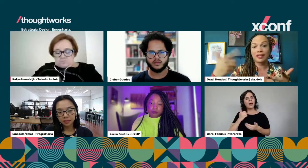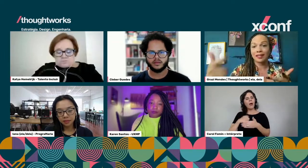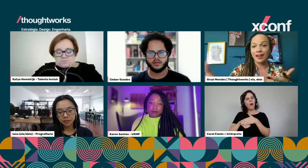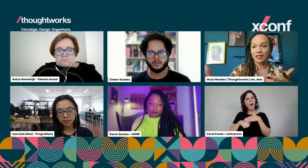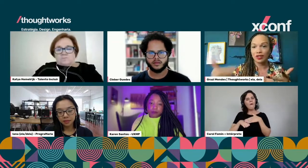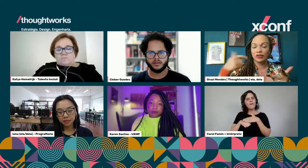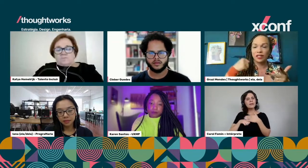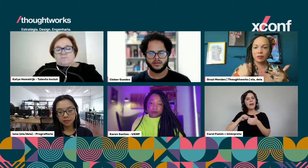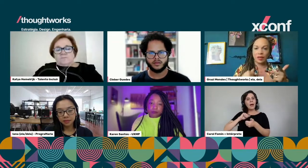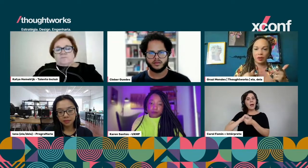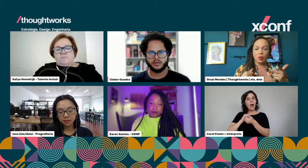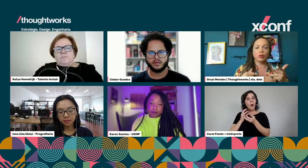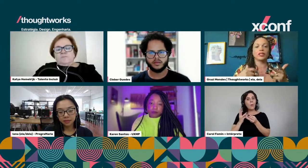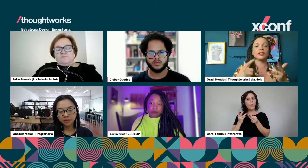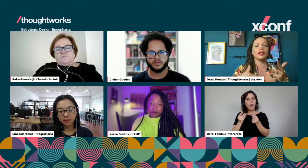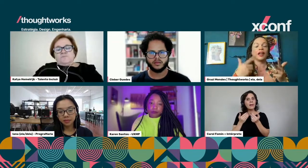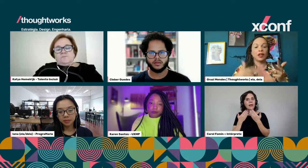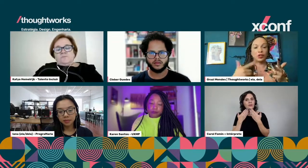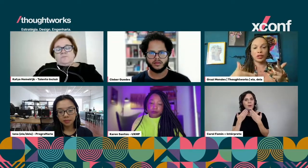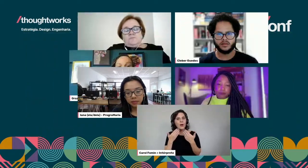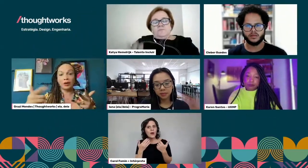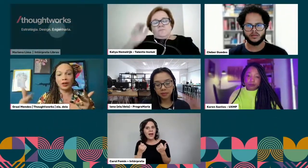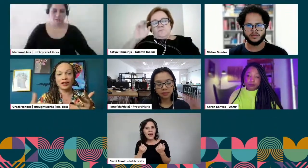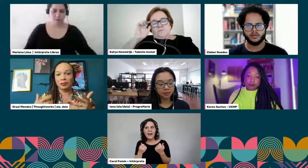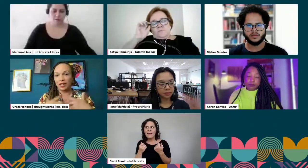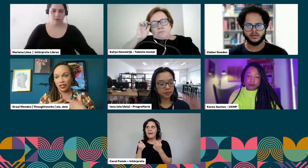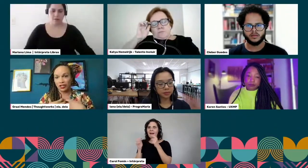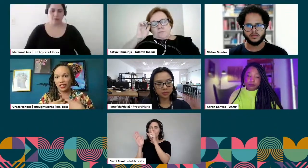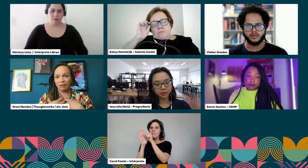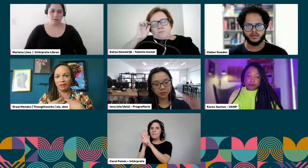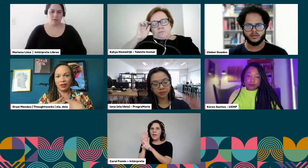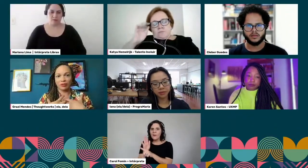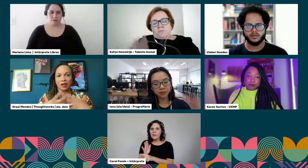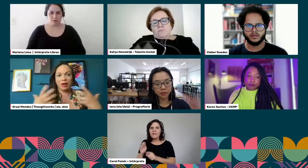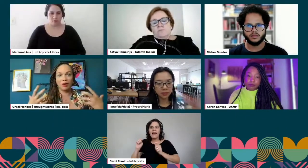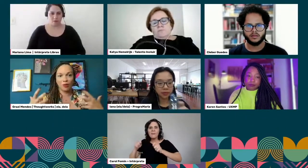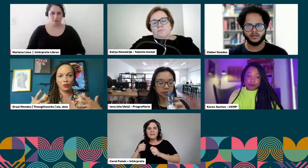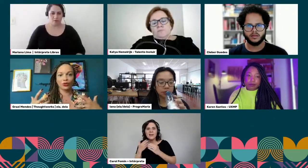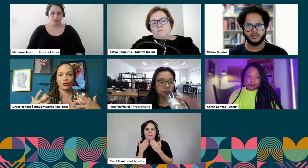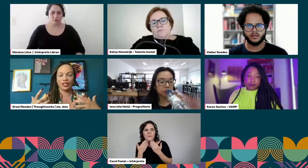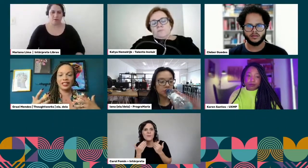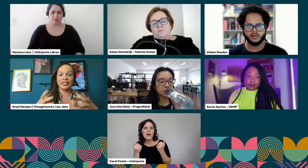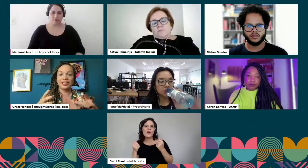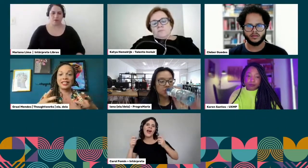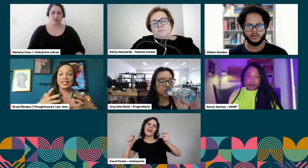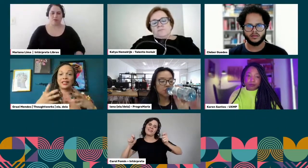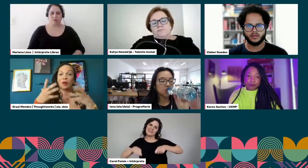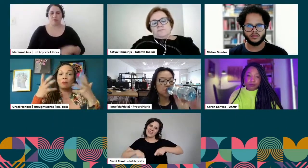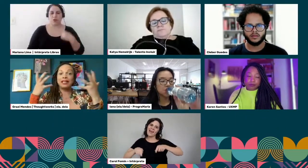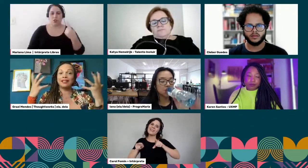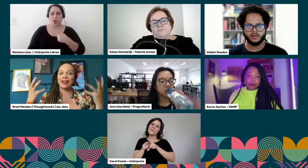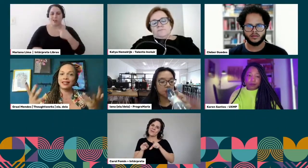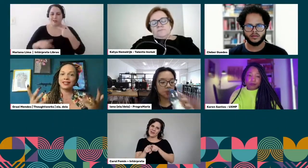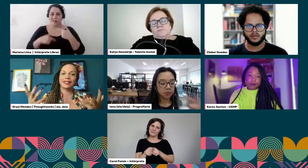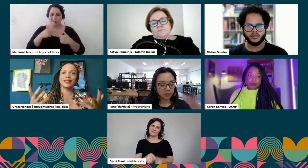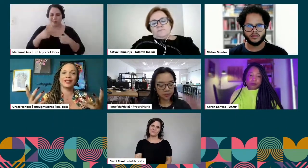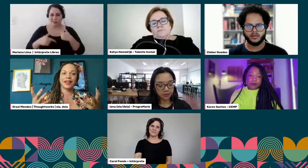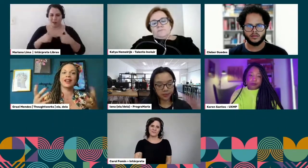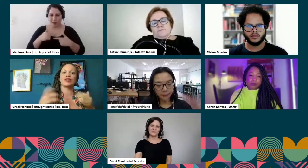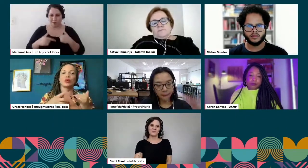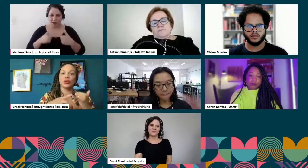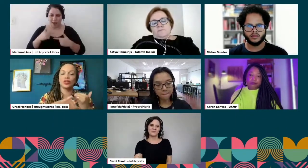nossa capacidade de fazer perguntas, a gente está melhorando, e para a gente que trabalha com consultoria, são